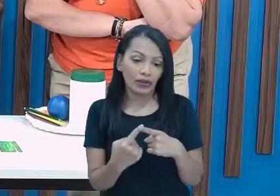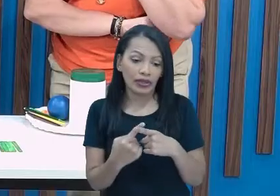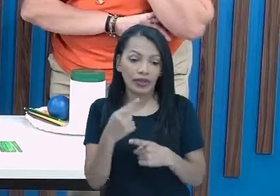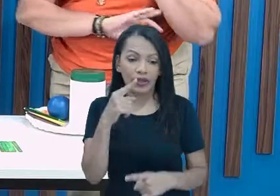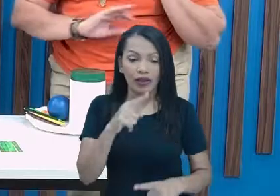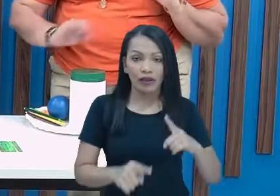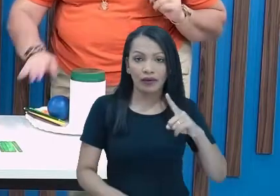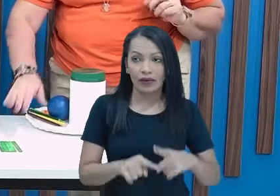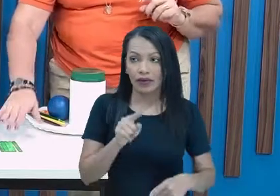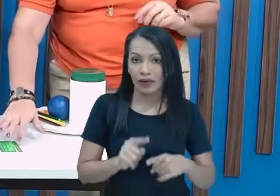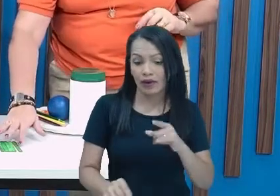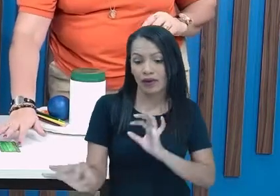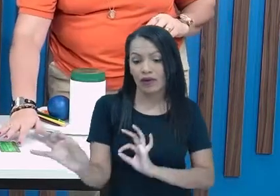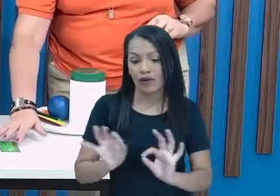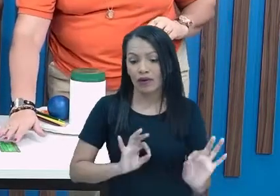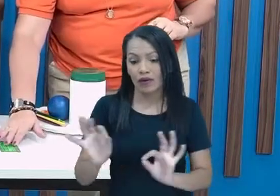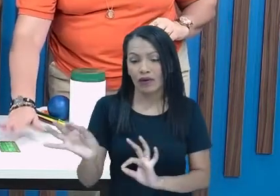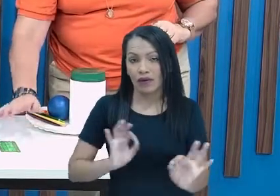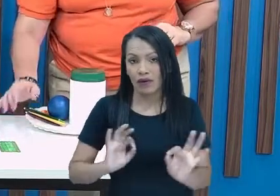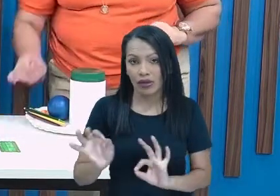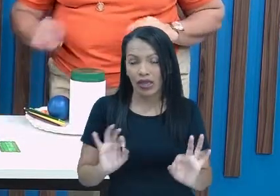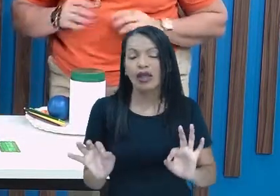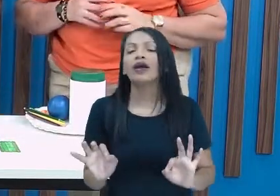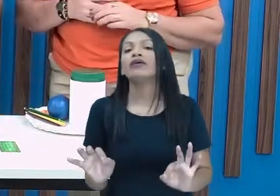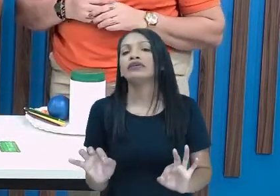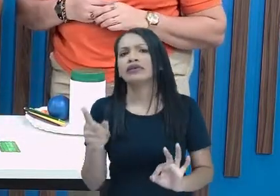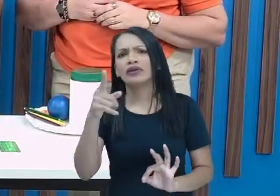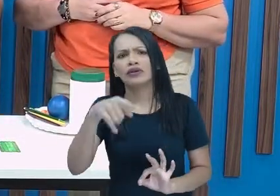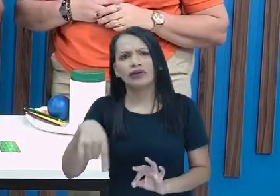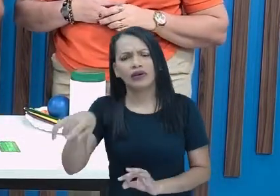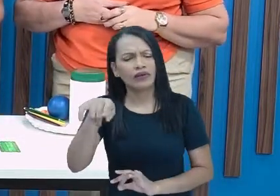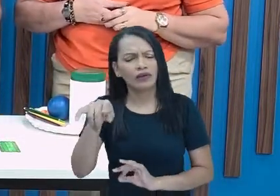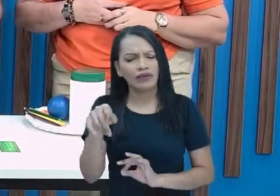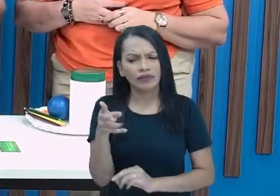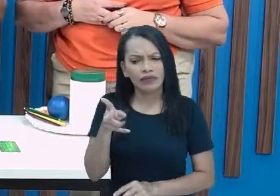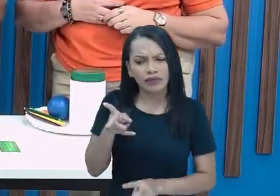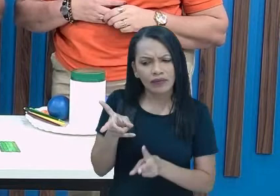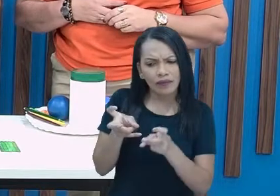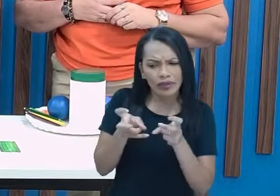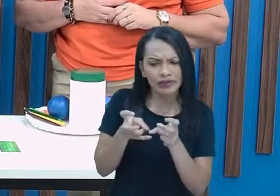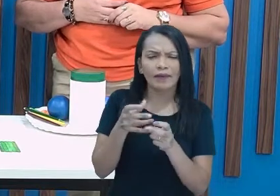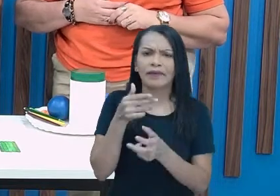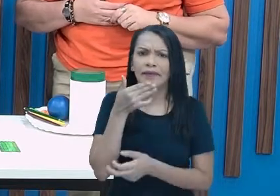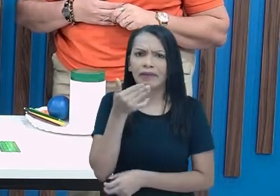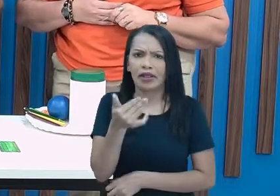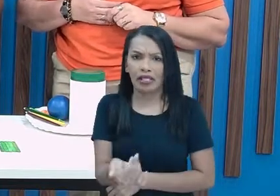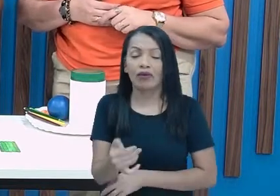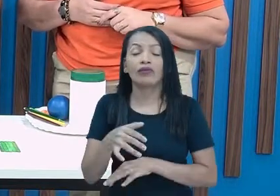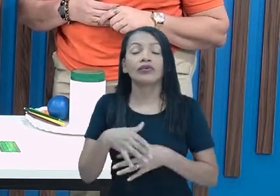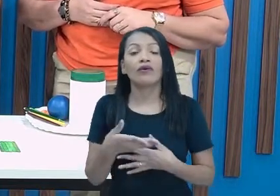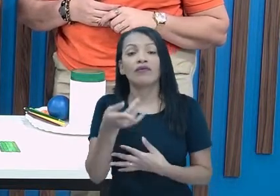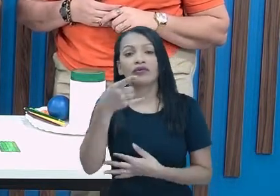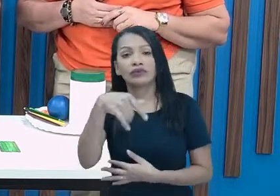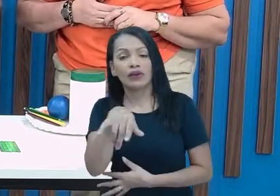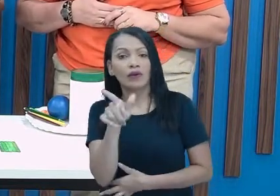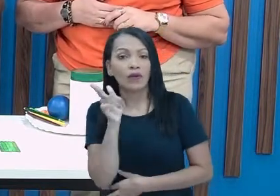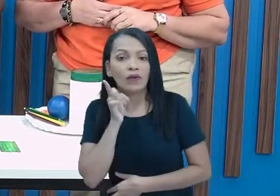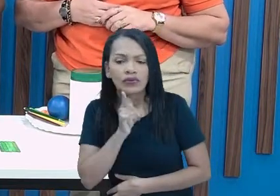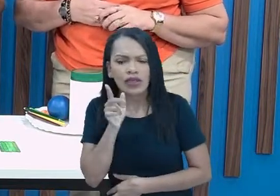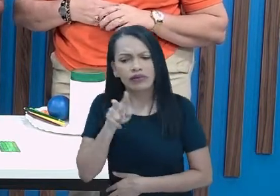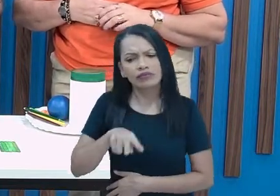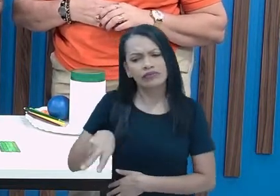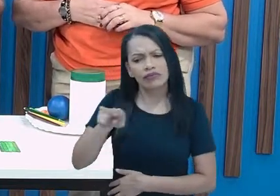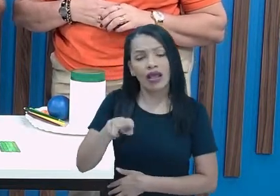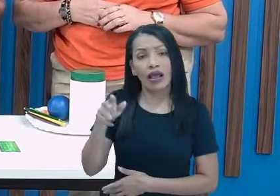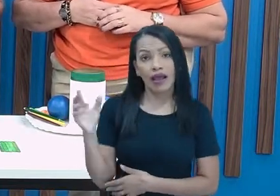estão organizados de uma maneira em que a visualização é melhor. Então, você vai conseguir visualizar de forma